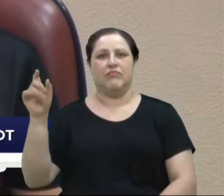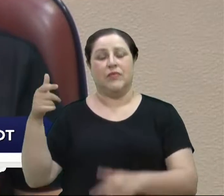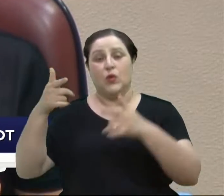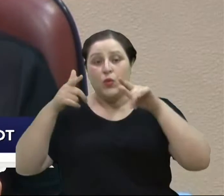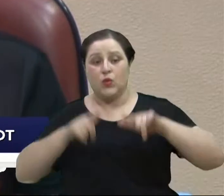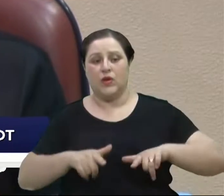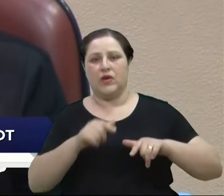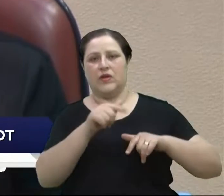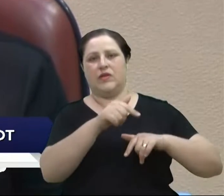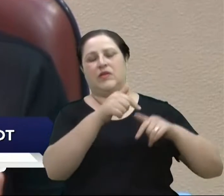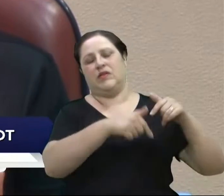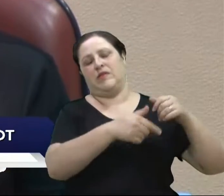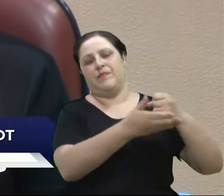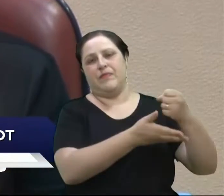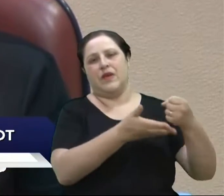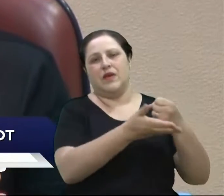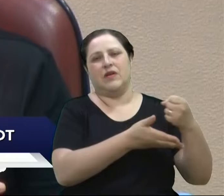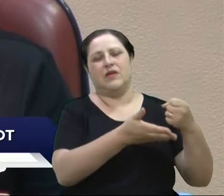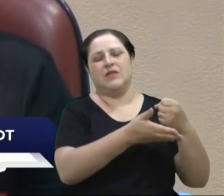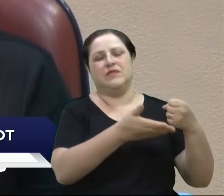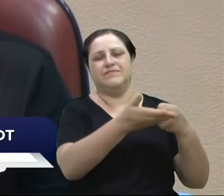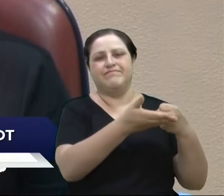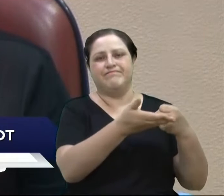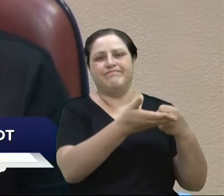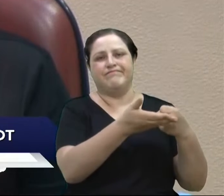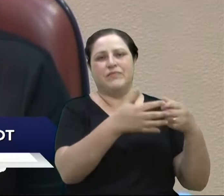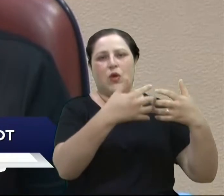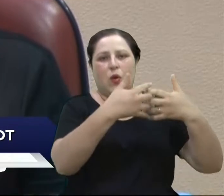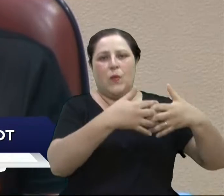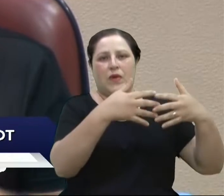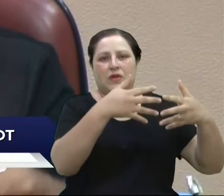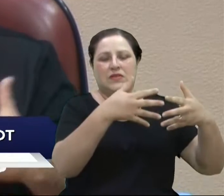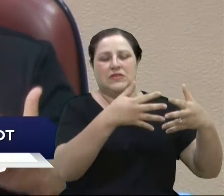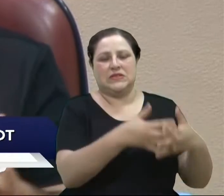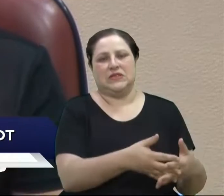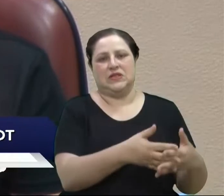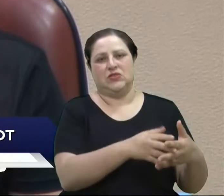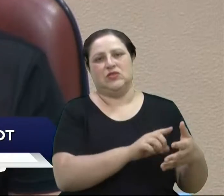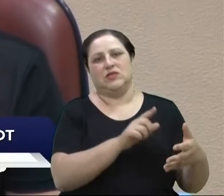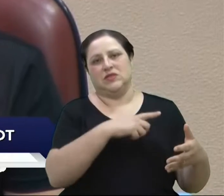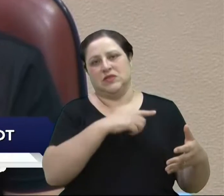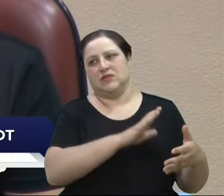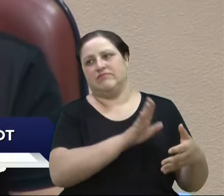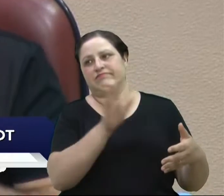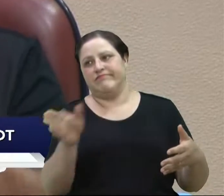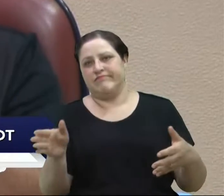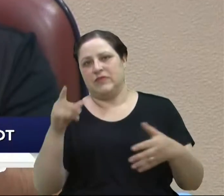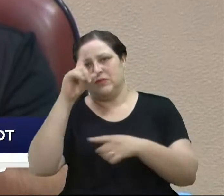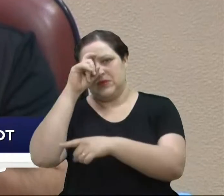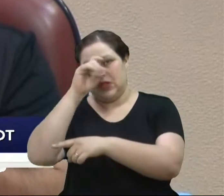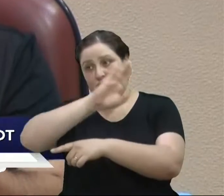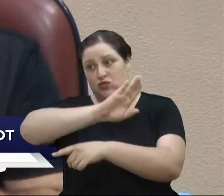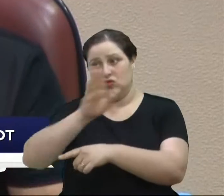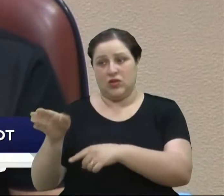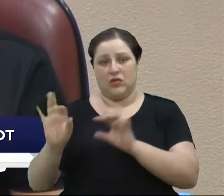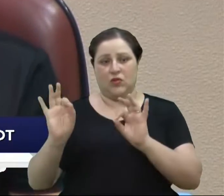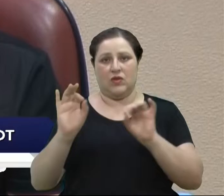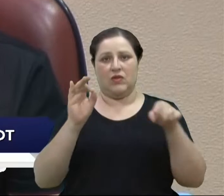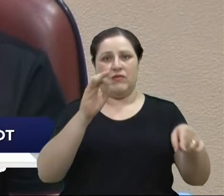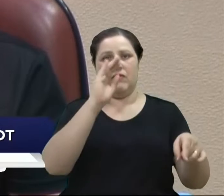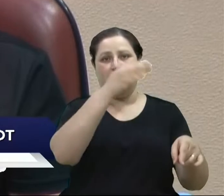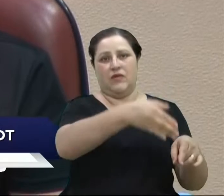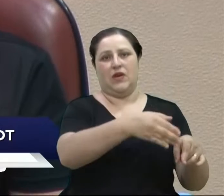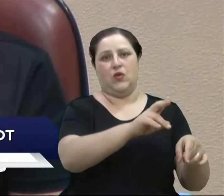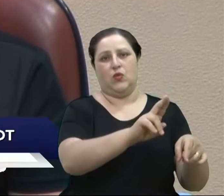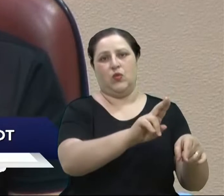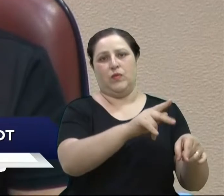de baixa, média complexidade, acabo indo ocupar leito e gerar um fluxo maior no atendimento. Também